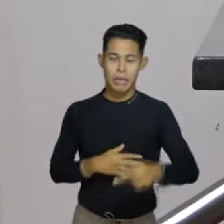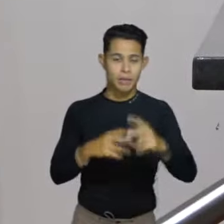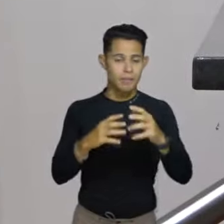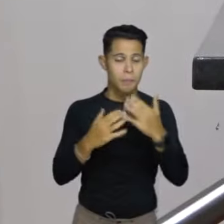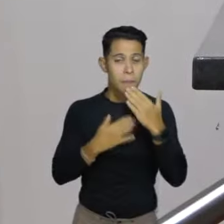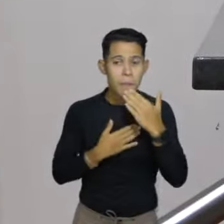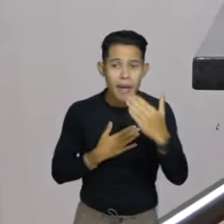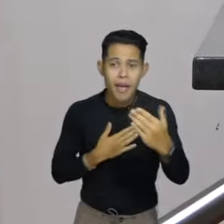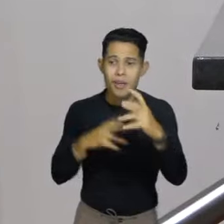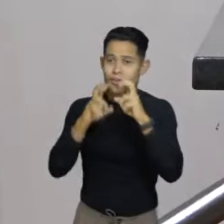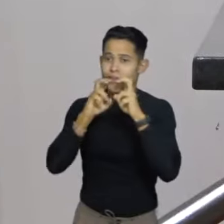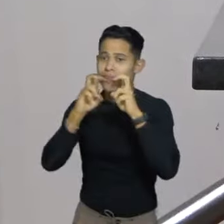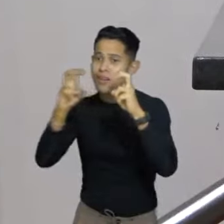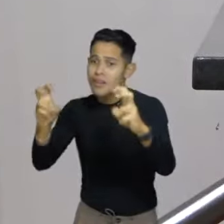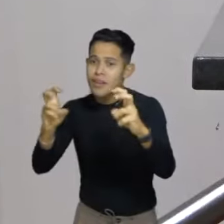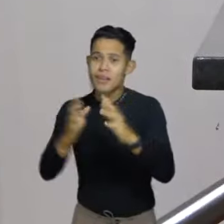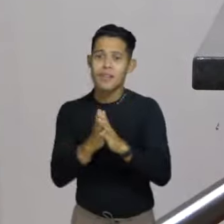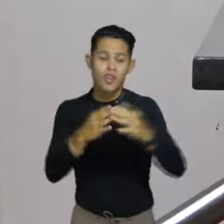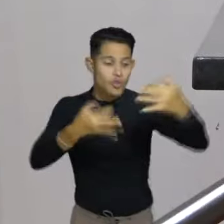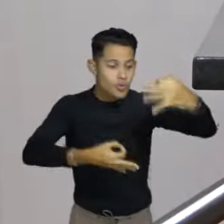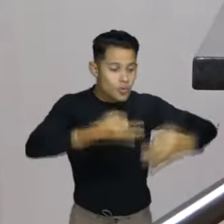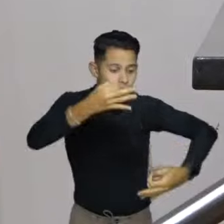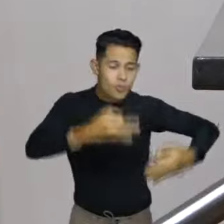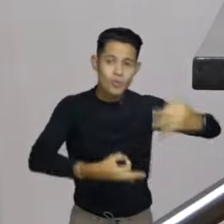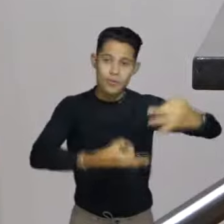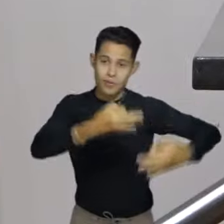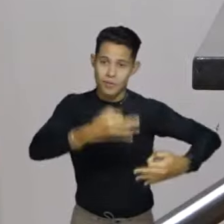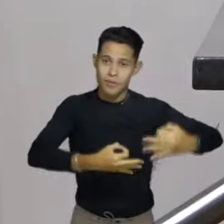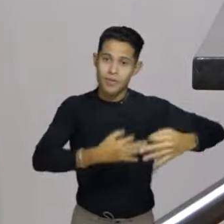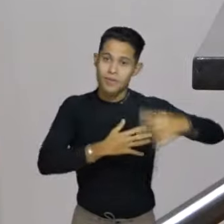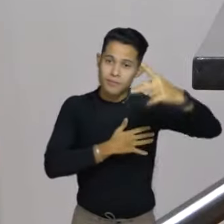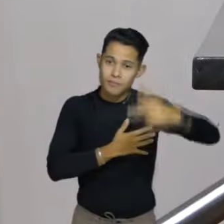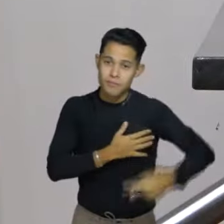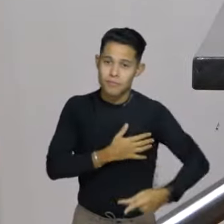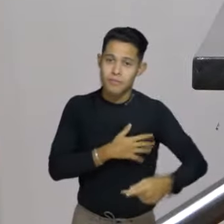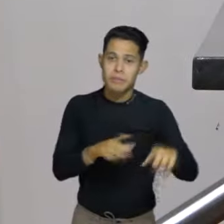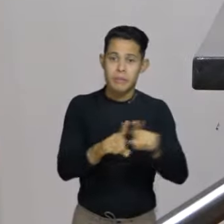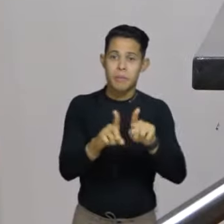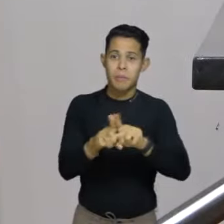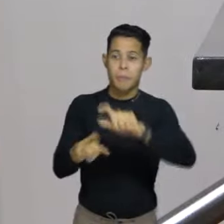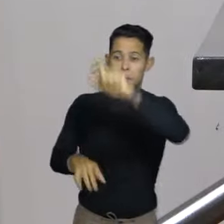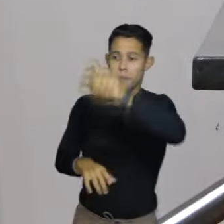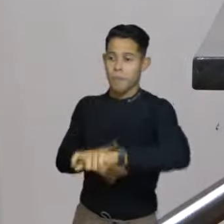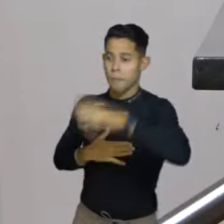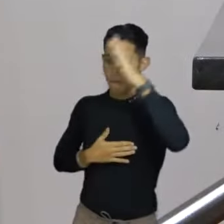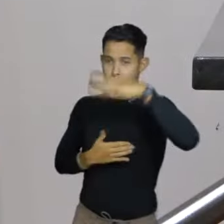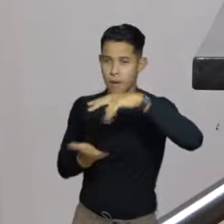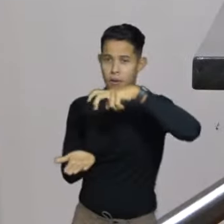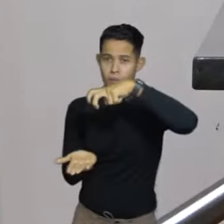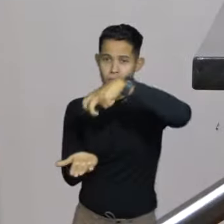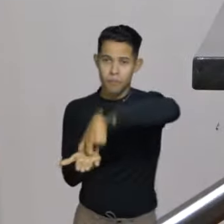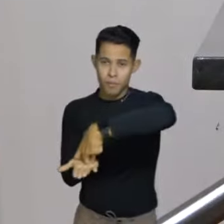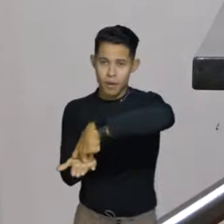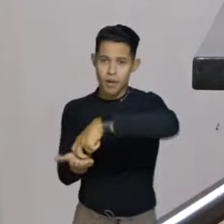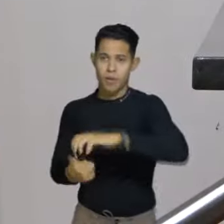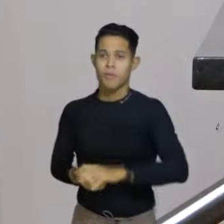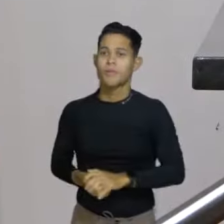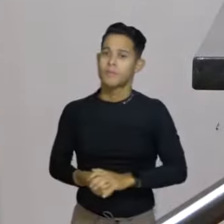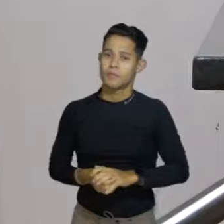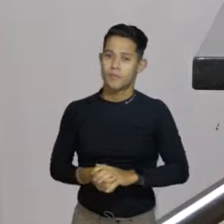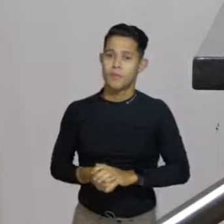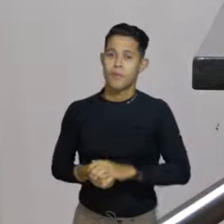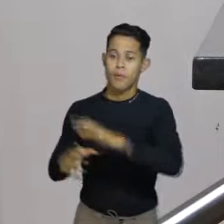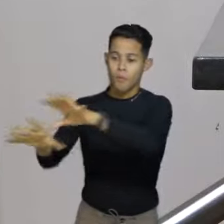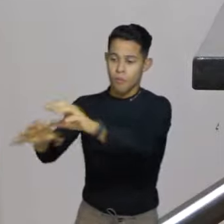berra que pede por uma justiça que Puna os criminosos que Puna os bandidos que coloque na